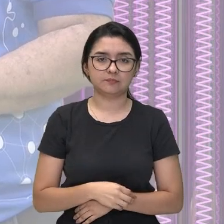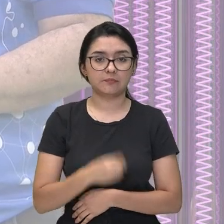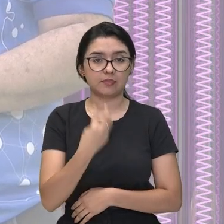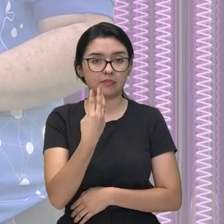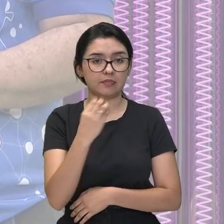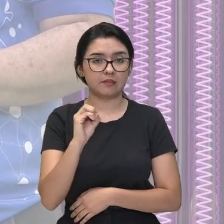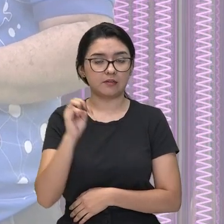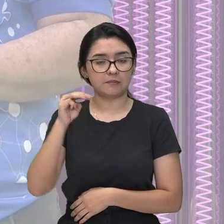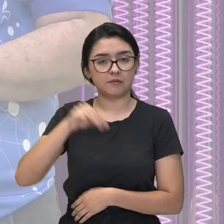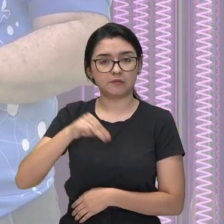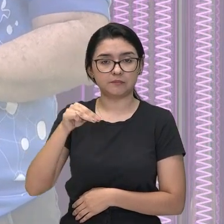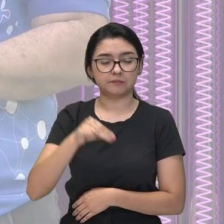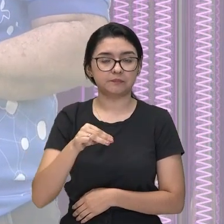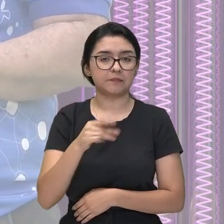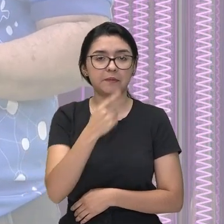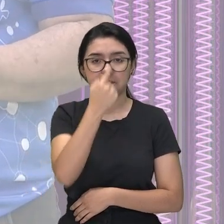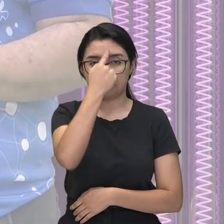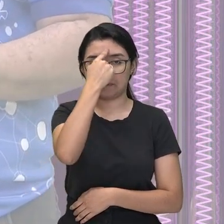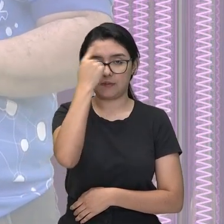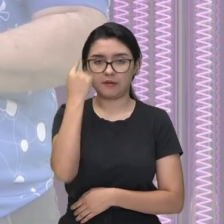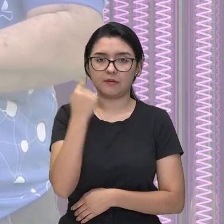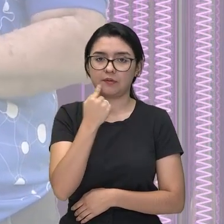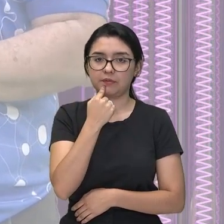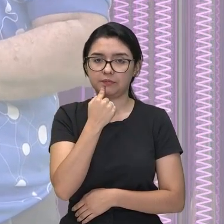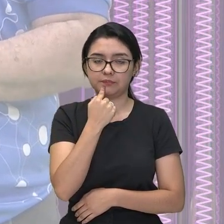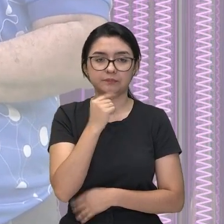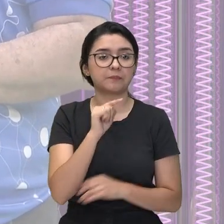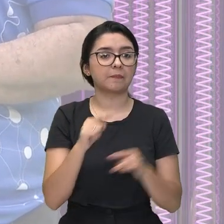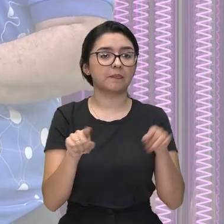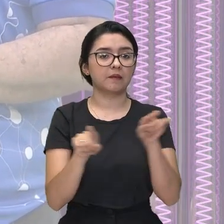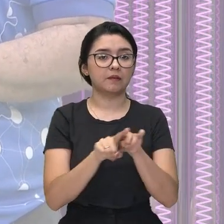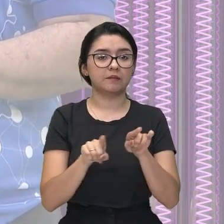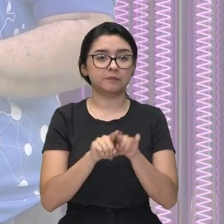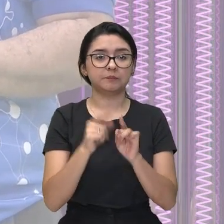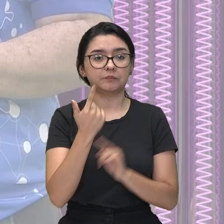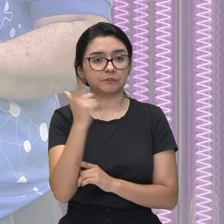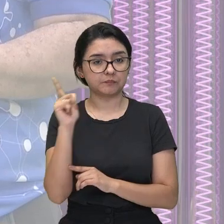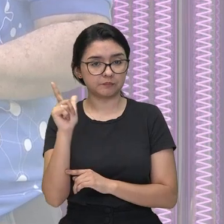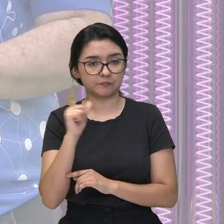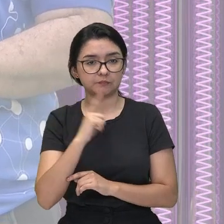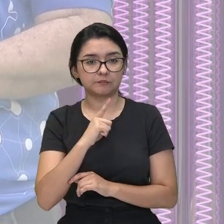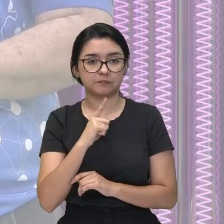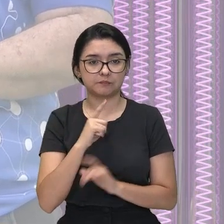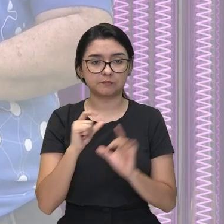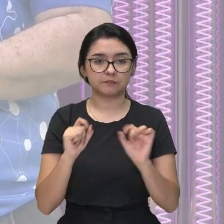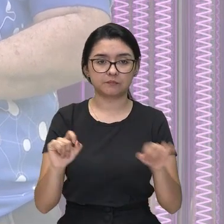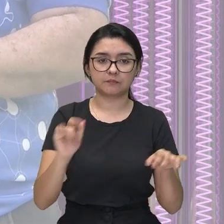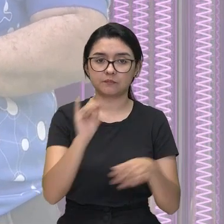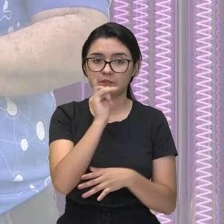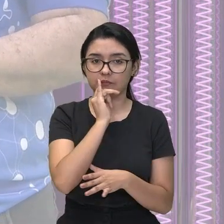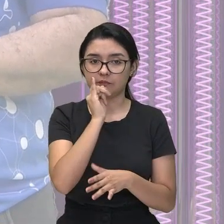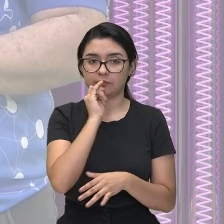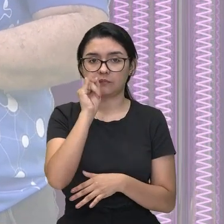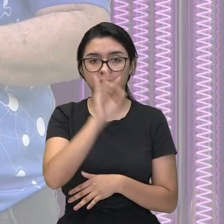minutos equivale a meia hora. Mas tem outra situação ainda bem bacana do nosso dia a dia. Olha só, temos aqui a imagem do